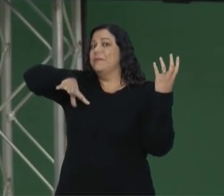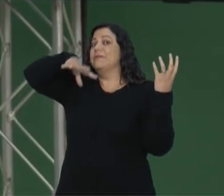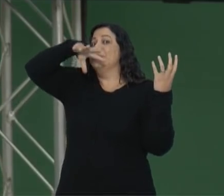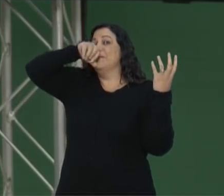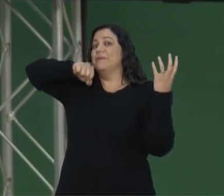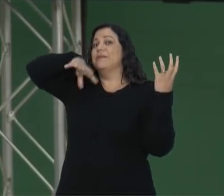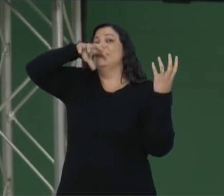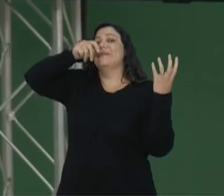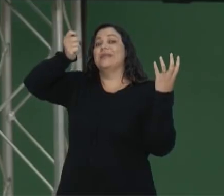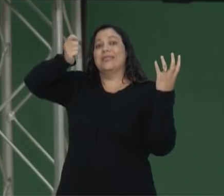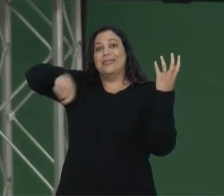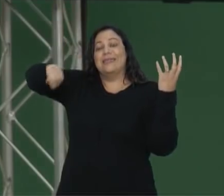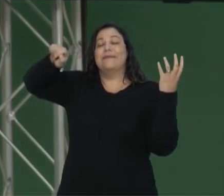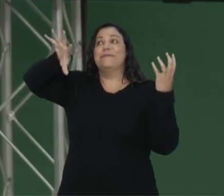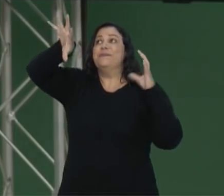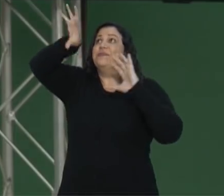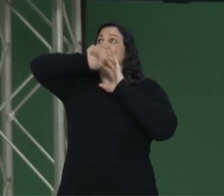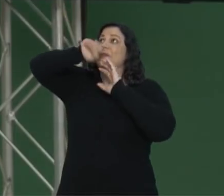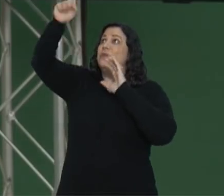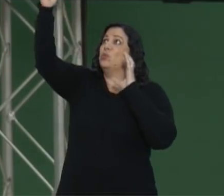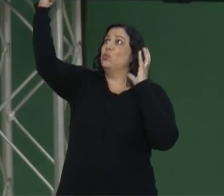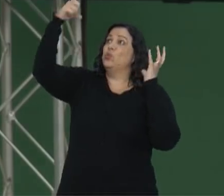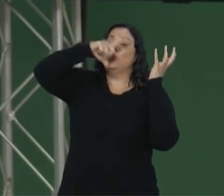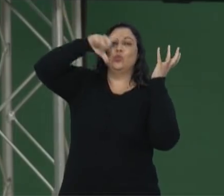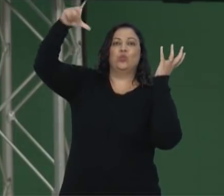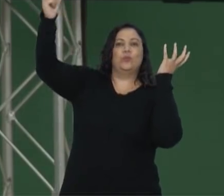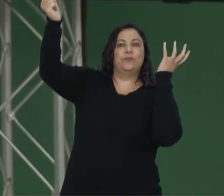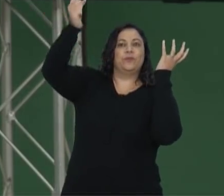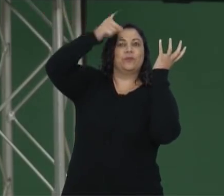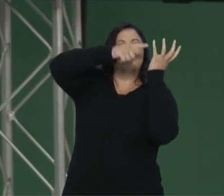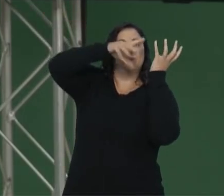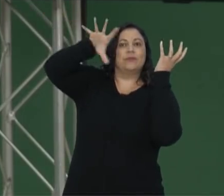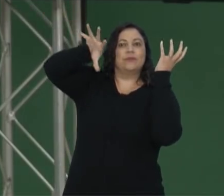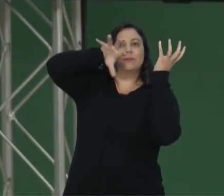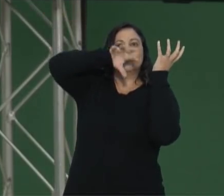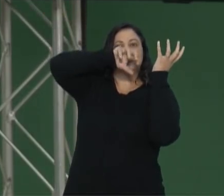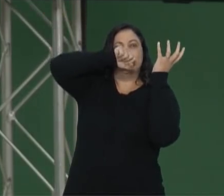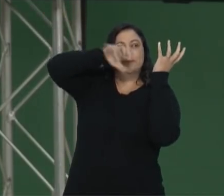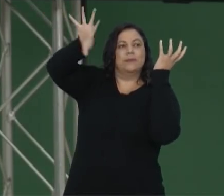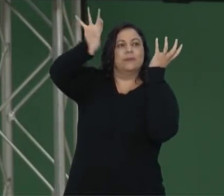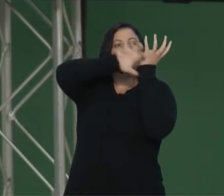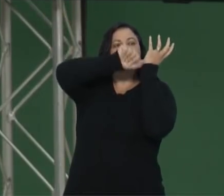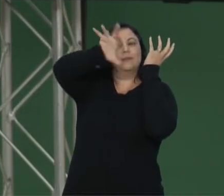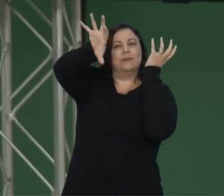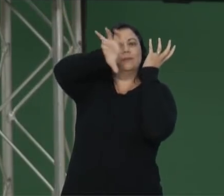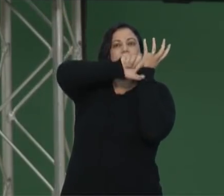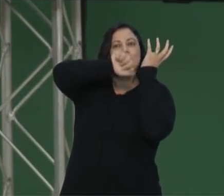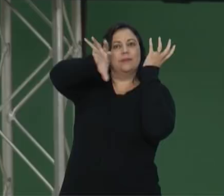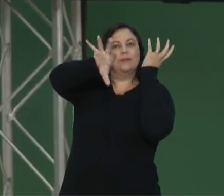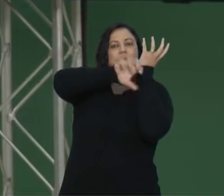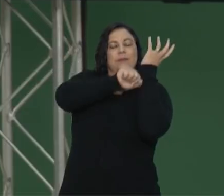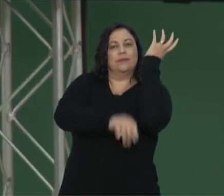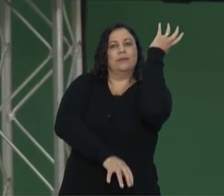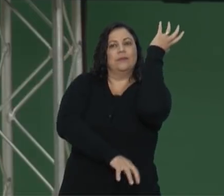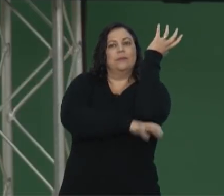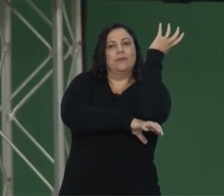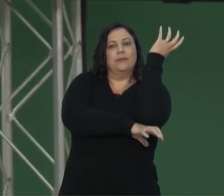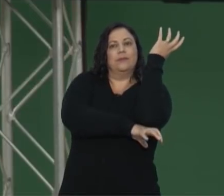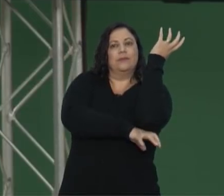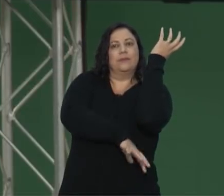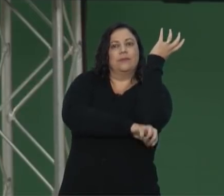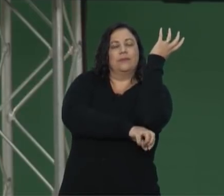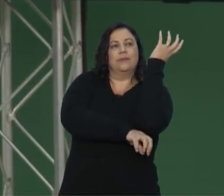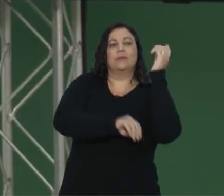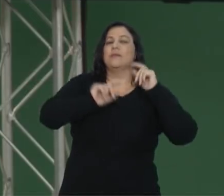absorve a luminosidade do Sol. Então percebo que ela pega essas 3 substâncias. Essas substâncias é assunto lá